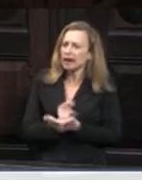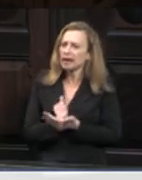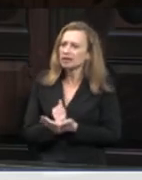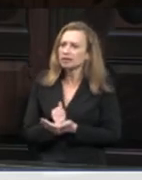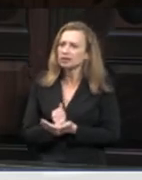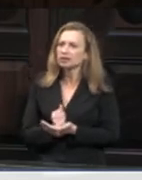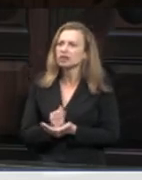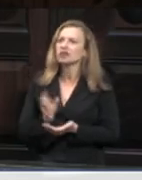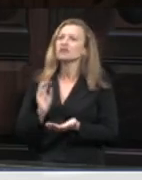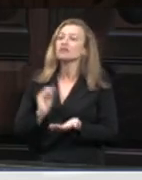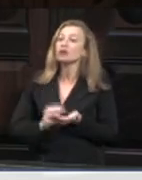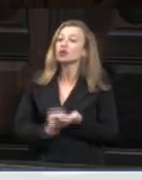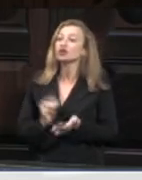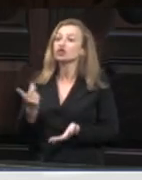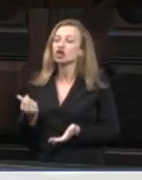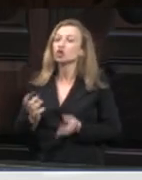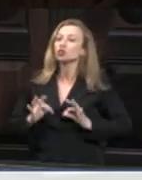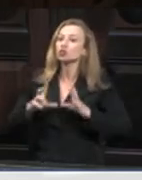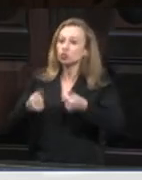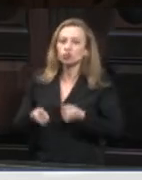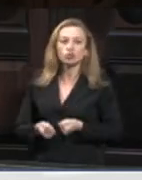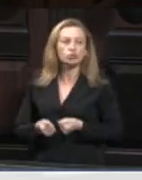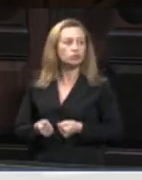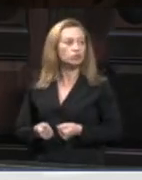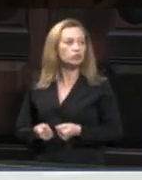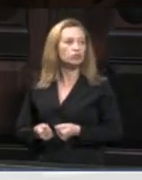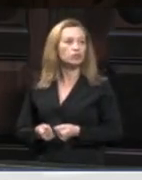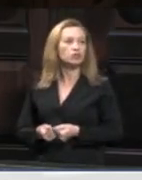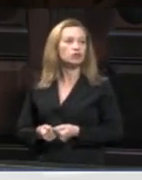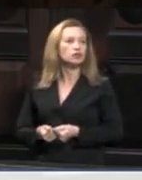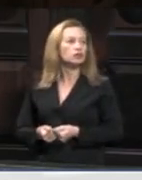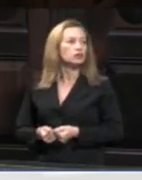Então fica aqui, presidente, a minha indignação